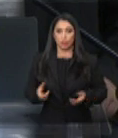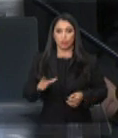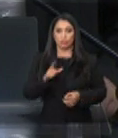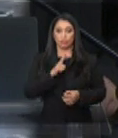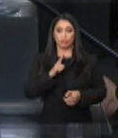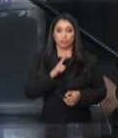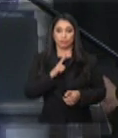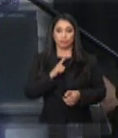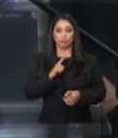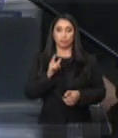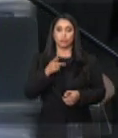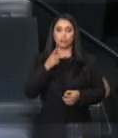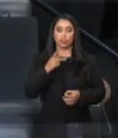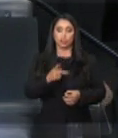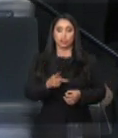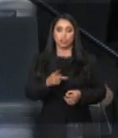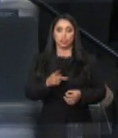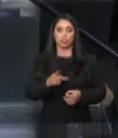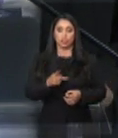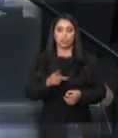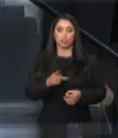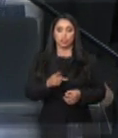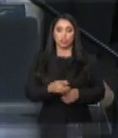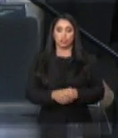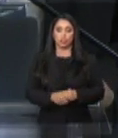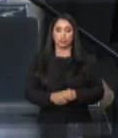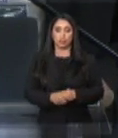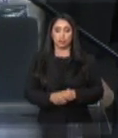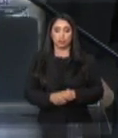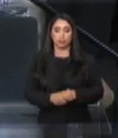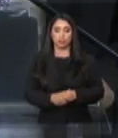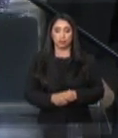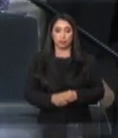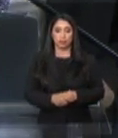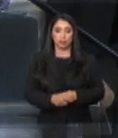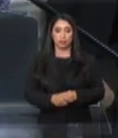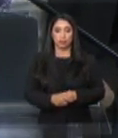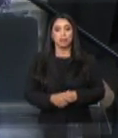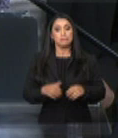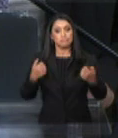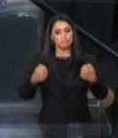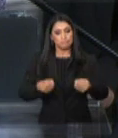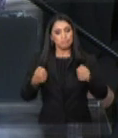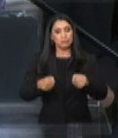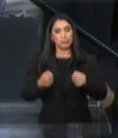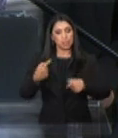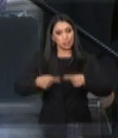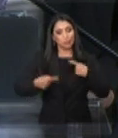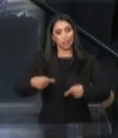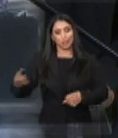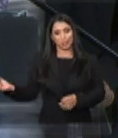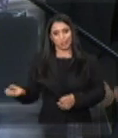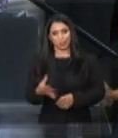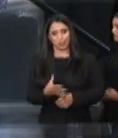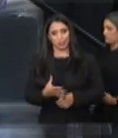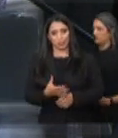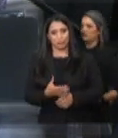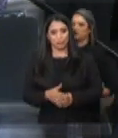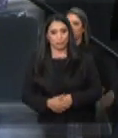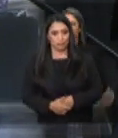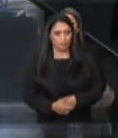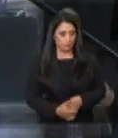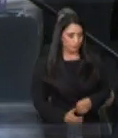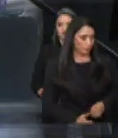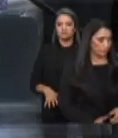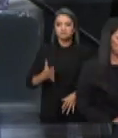Ok o que eu queria dizer Ministro para encerrar é a gente precisa Inovar nas políticas não adianta fazer Mais